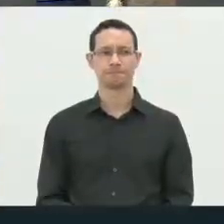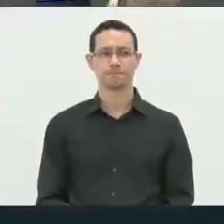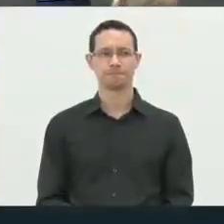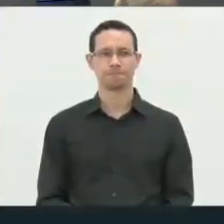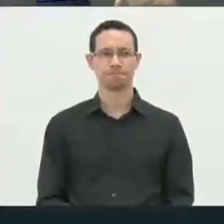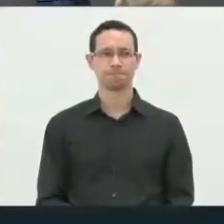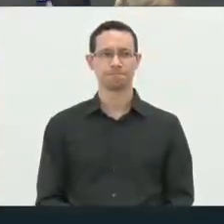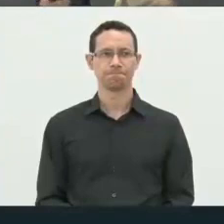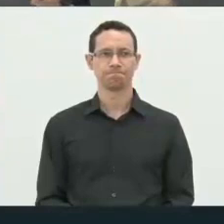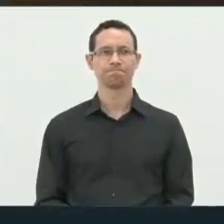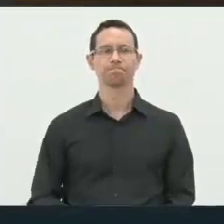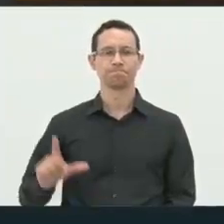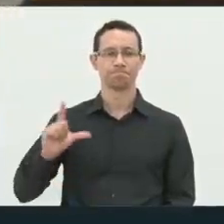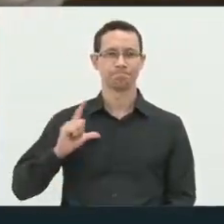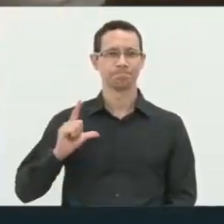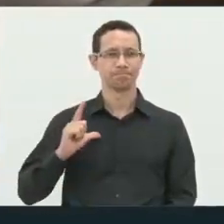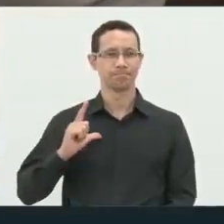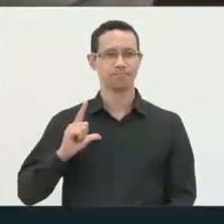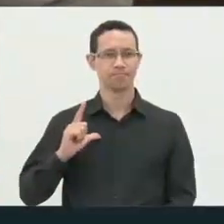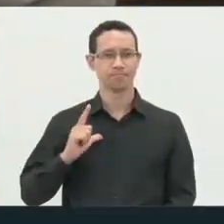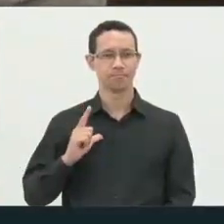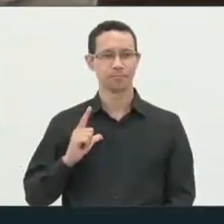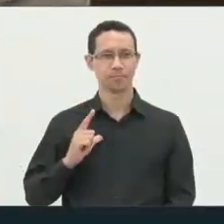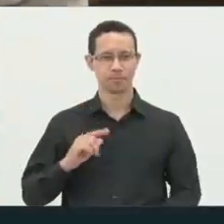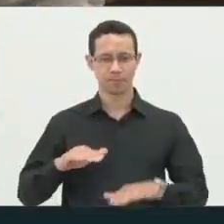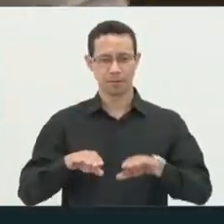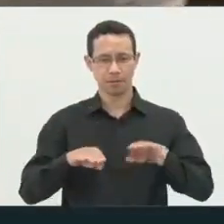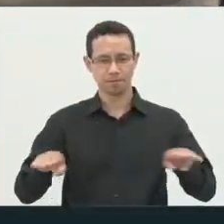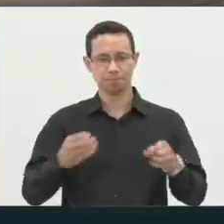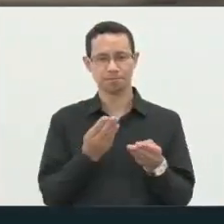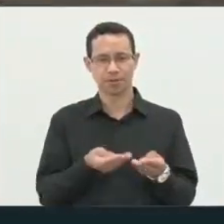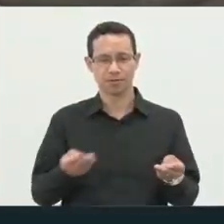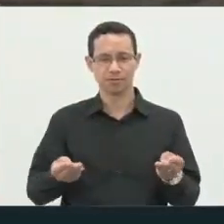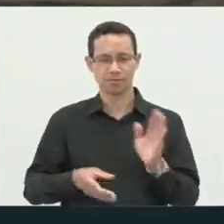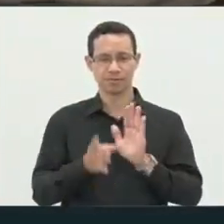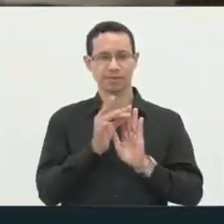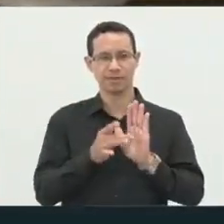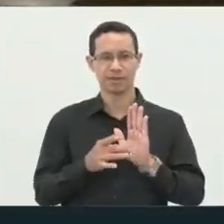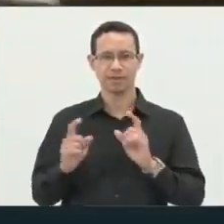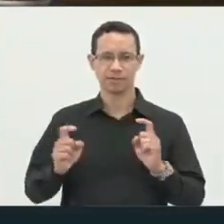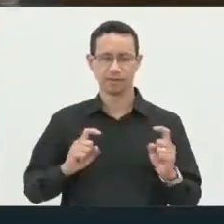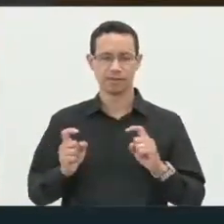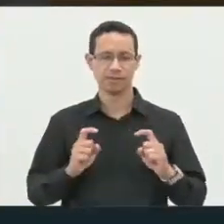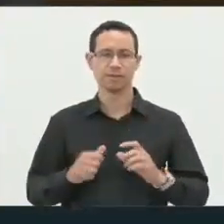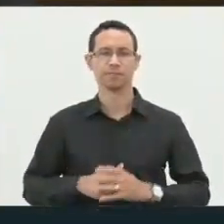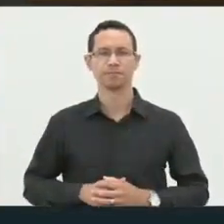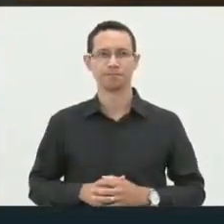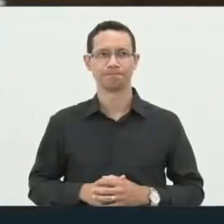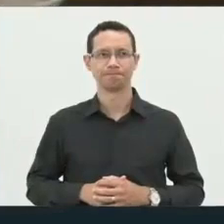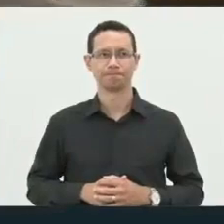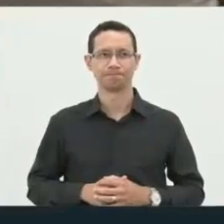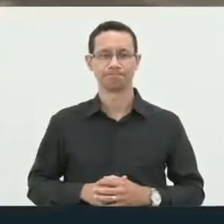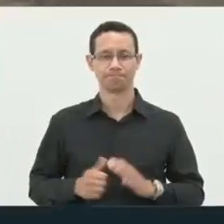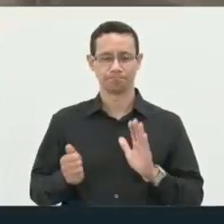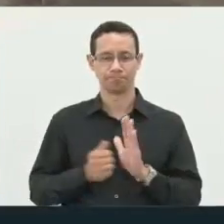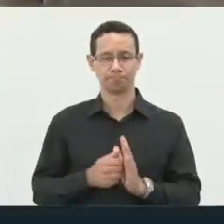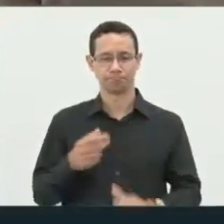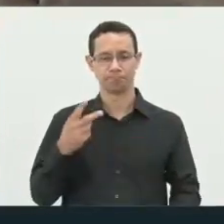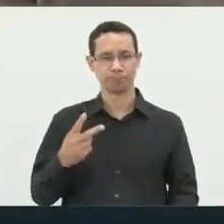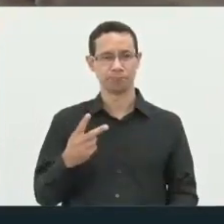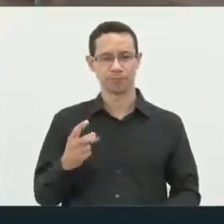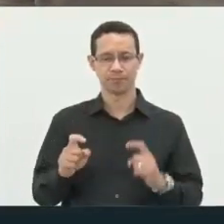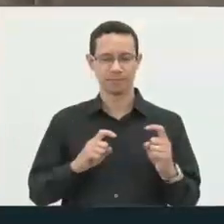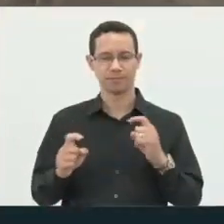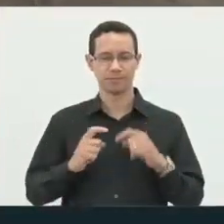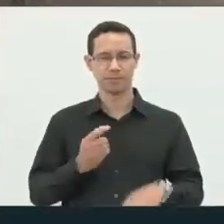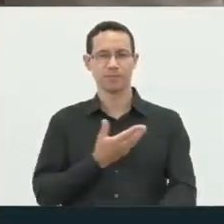-se sobre a mesa as atas das seguintes sessões segundo a sessão ordinária de 6